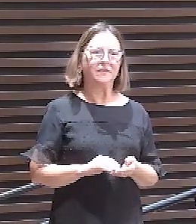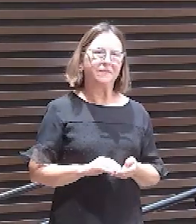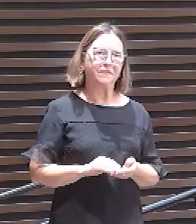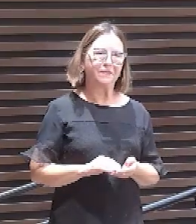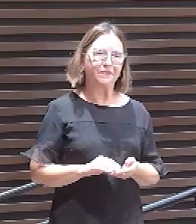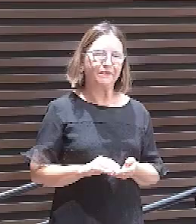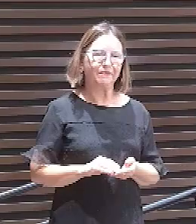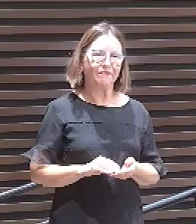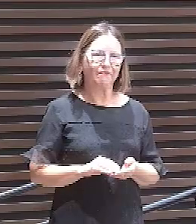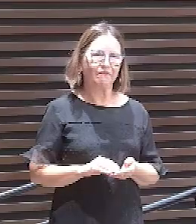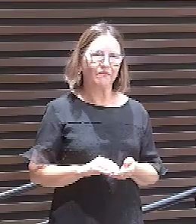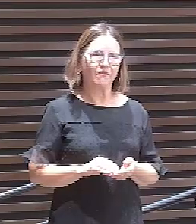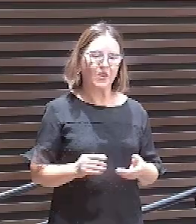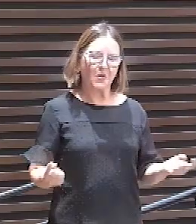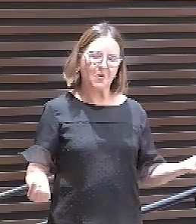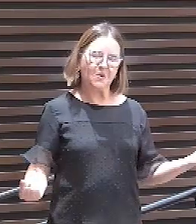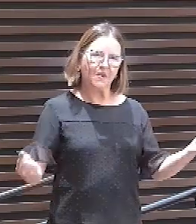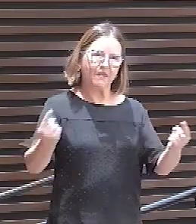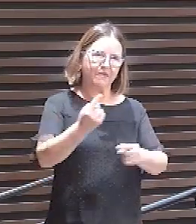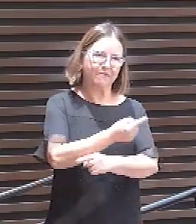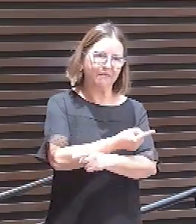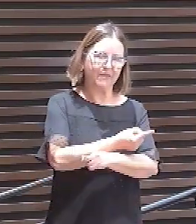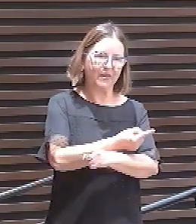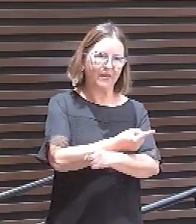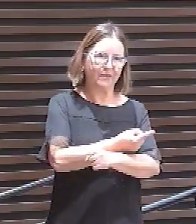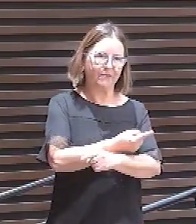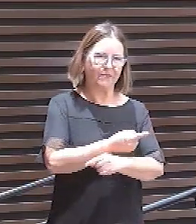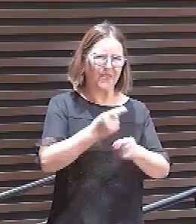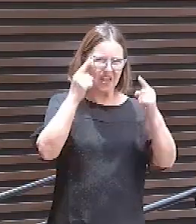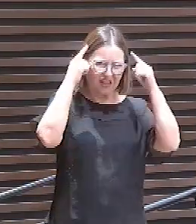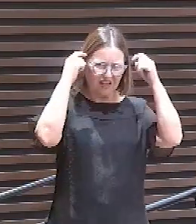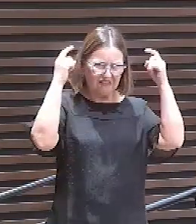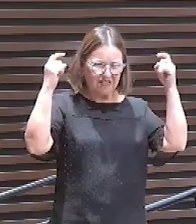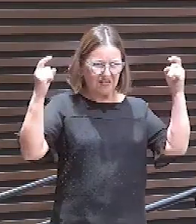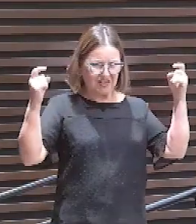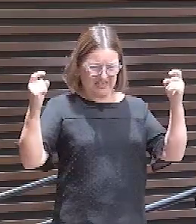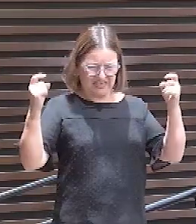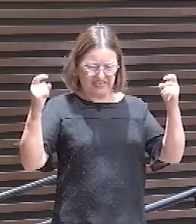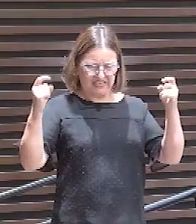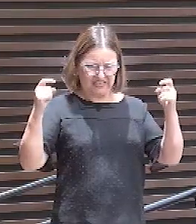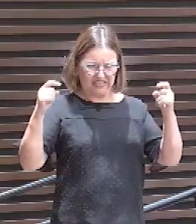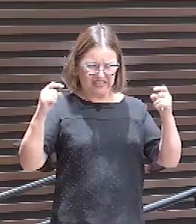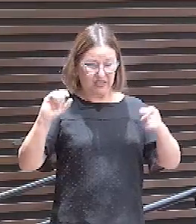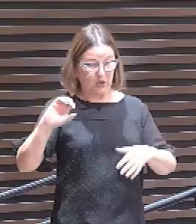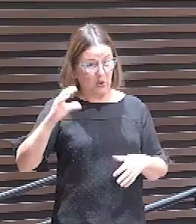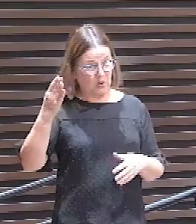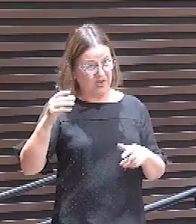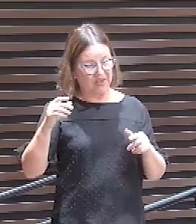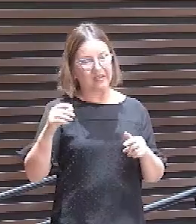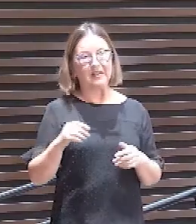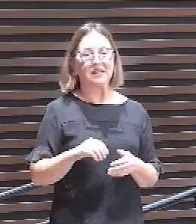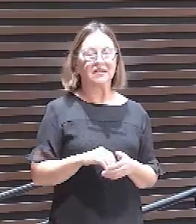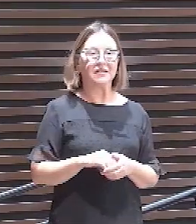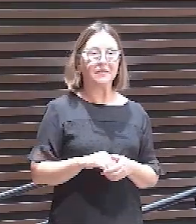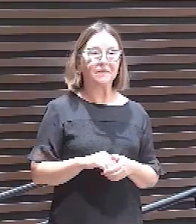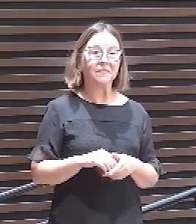totalmente avessa. A violência havia agraçado, mas